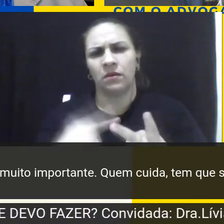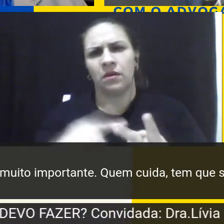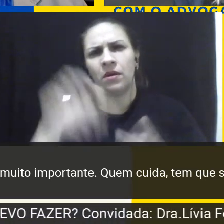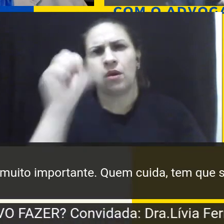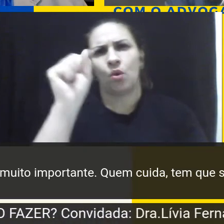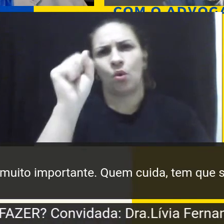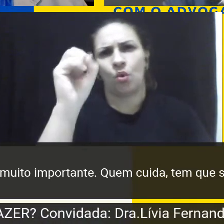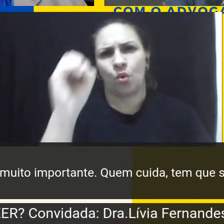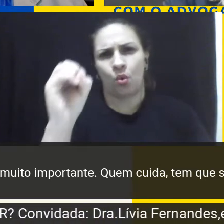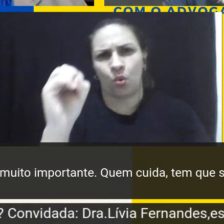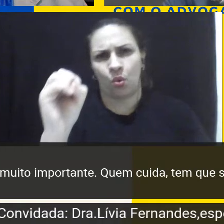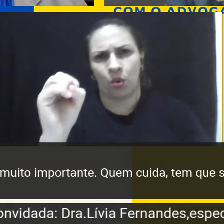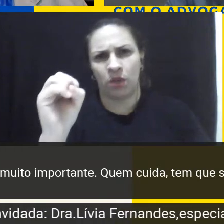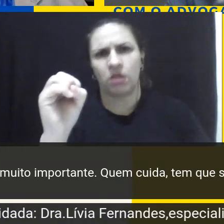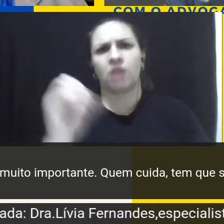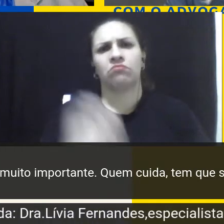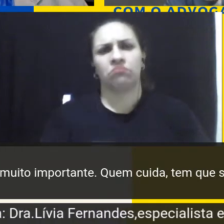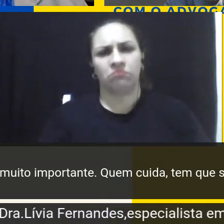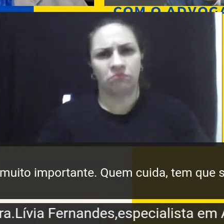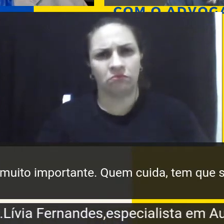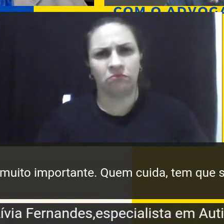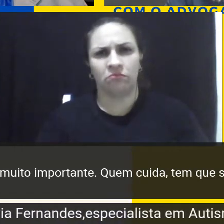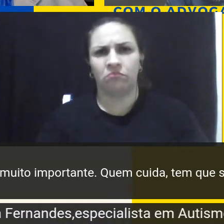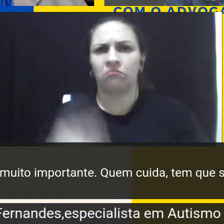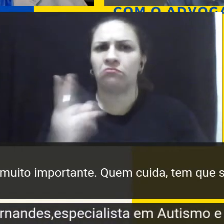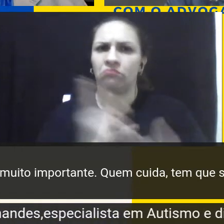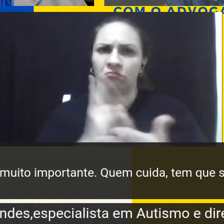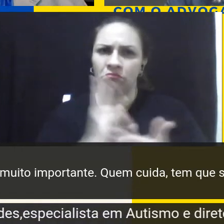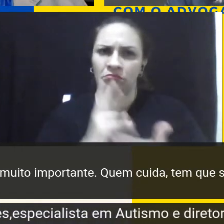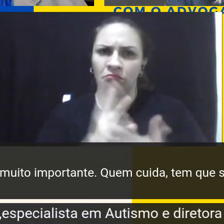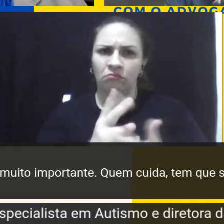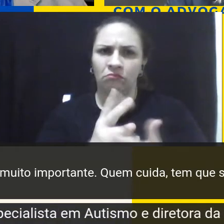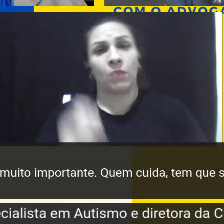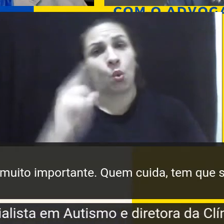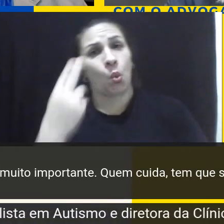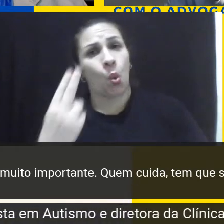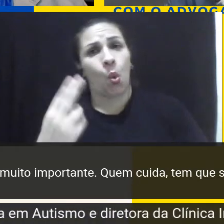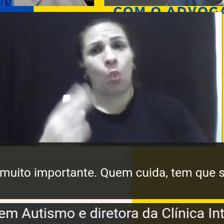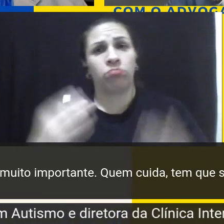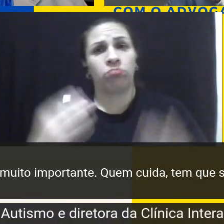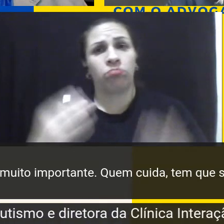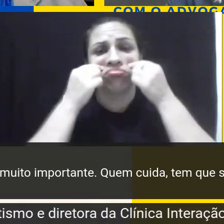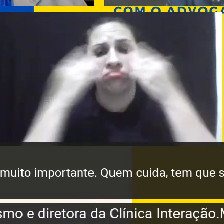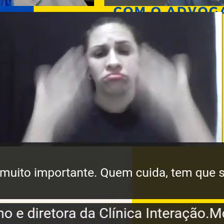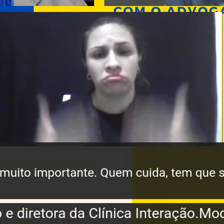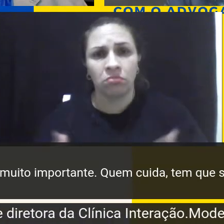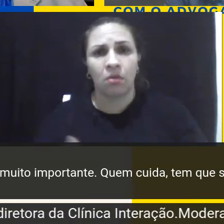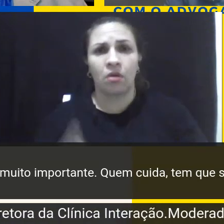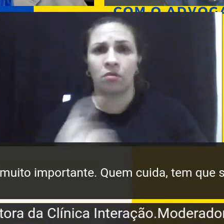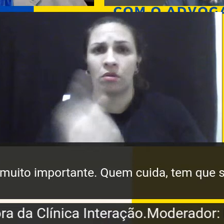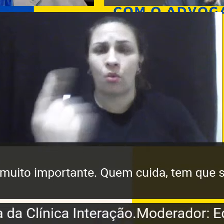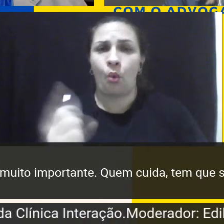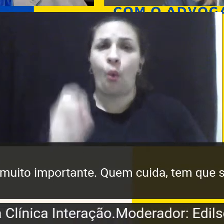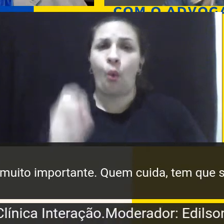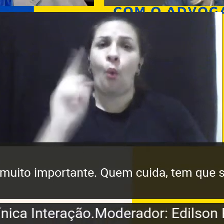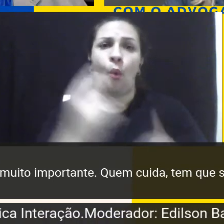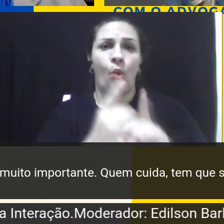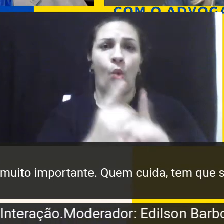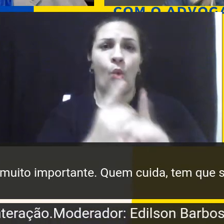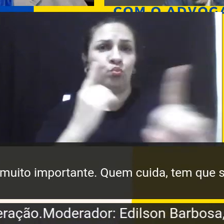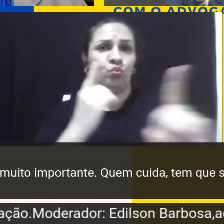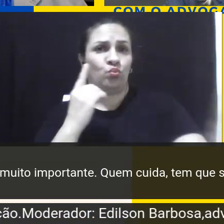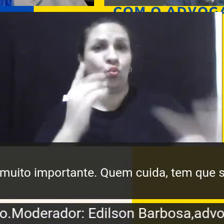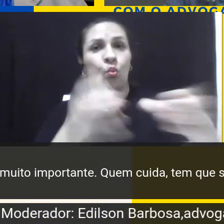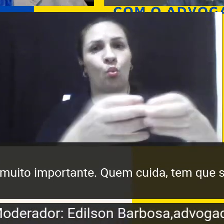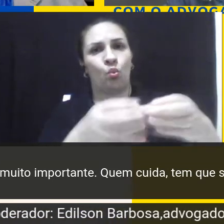vidas mais ou menos, tá? Também da mesma forma, ou presencial, individual, ou grupo